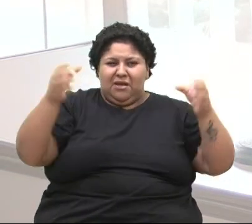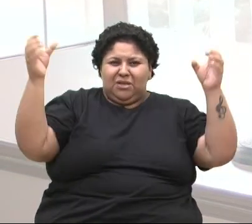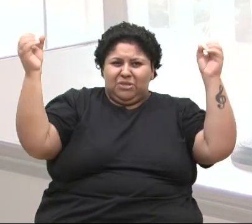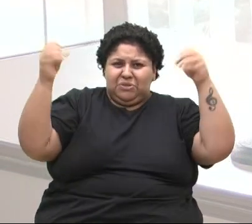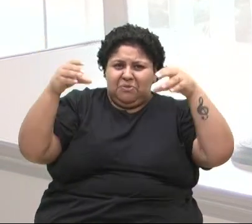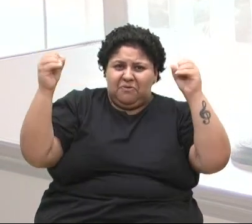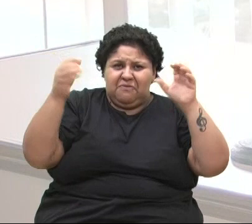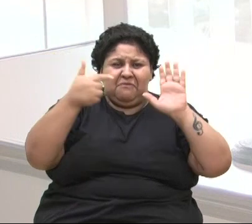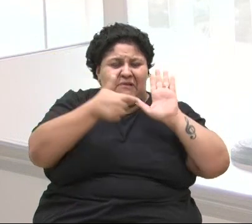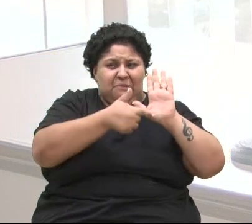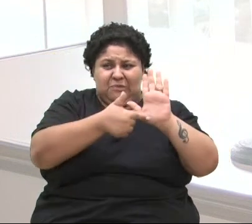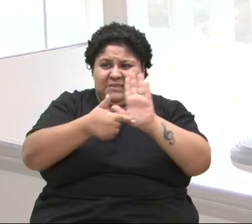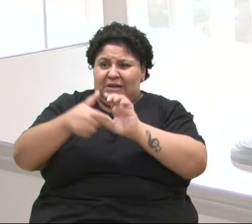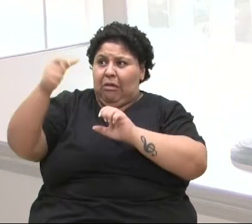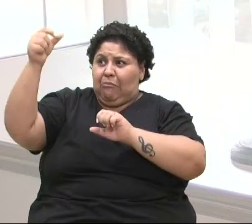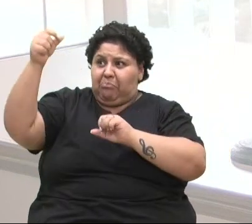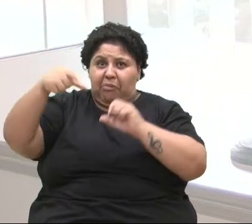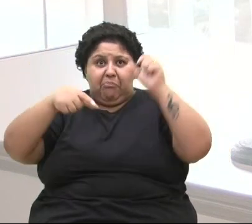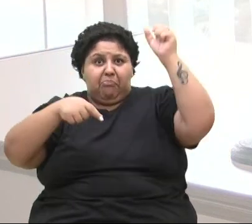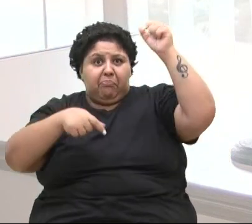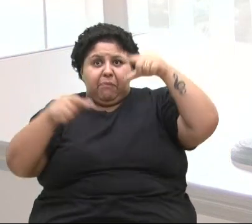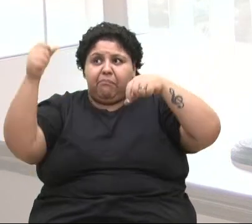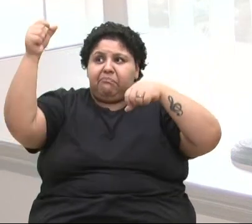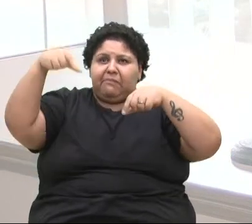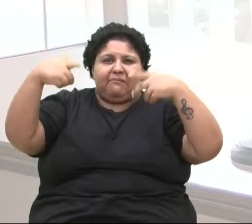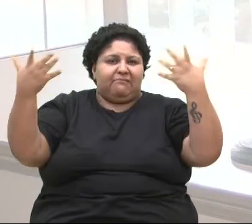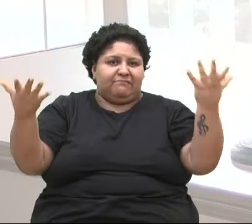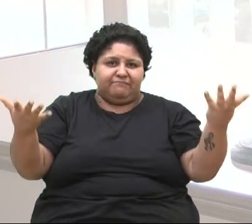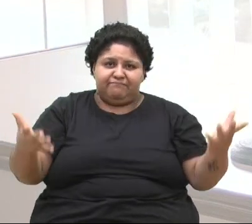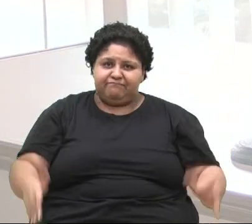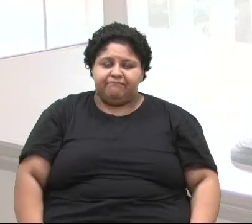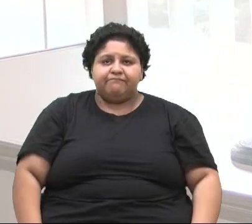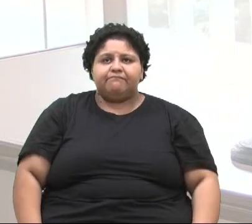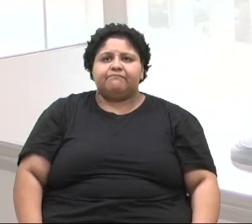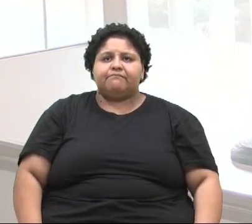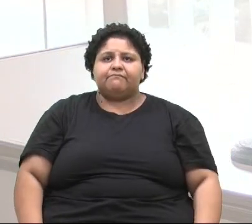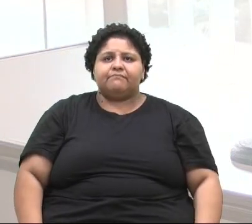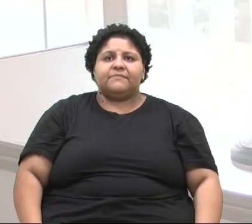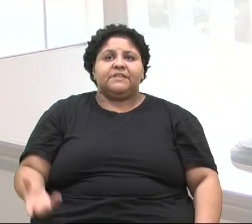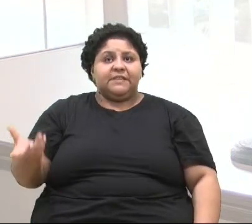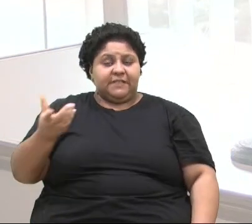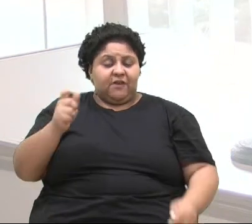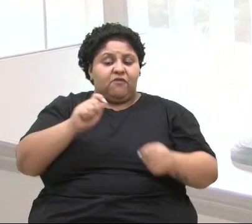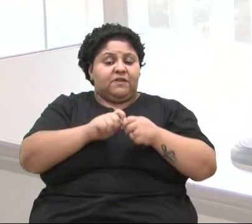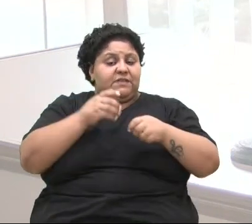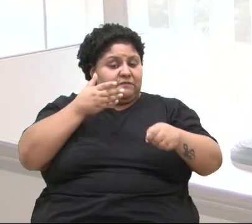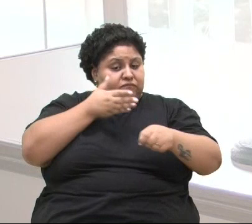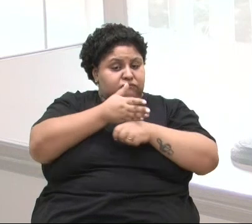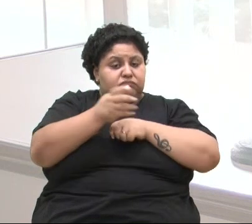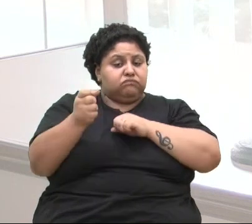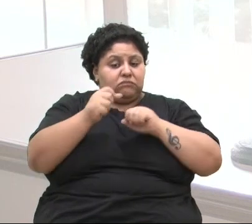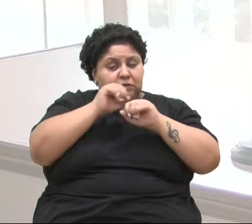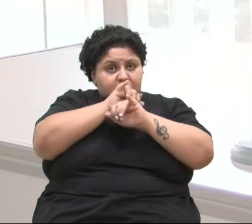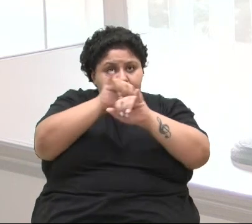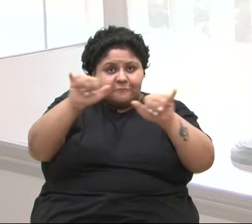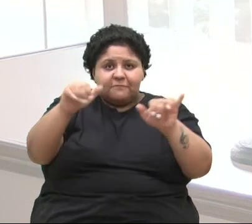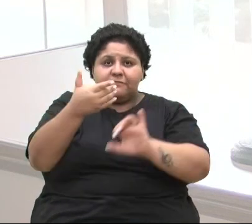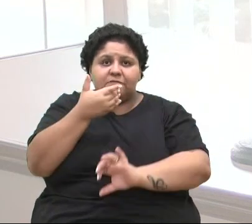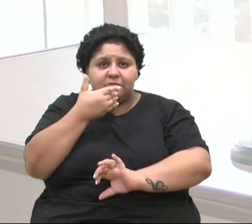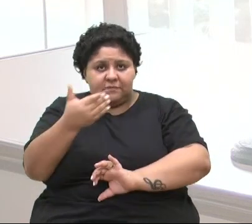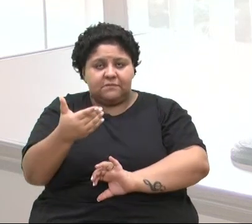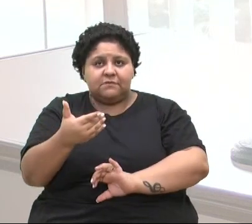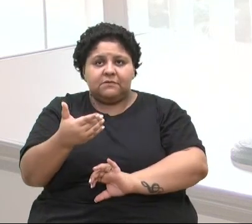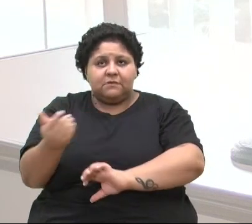mostraram as goteiras, foi assim, lamentável. Mas enfim, quero fazer a minha parte, tá, de poder divulgar, então peço para a senhora, se a